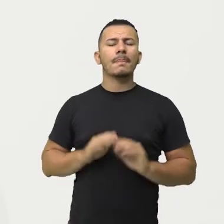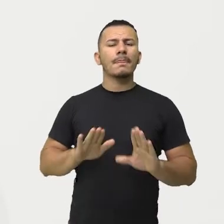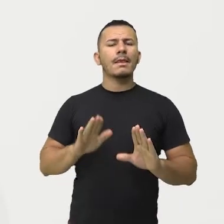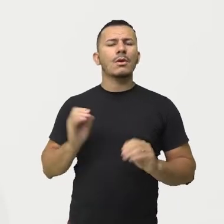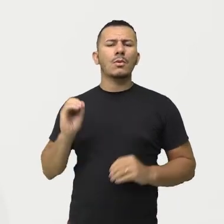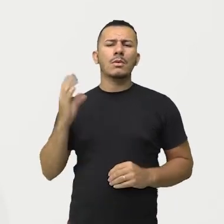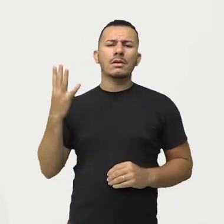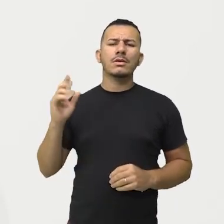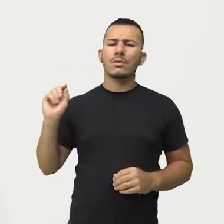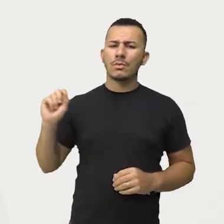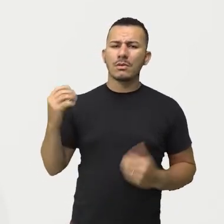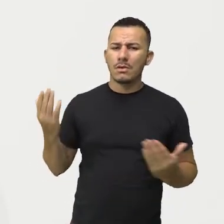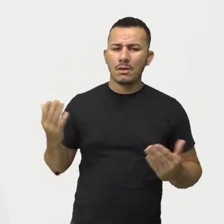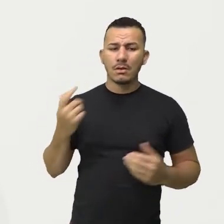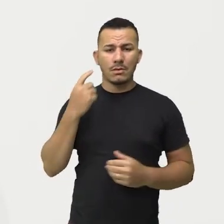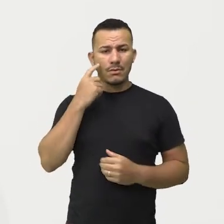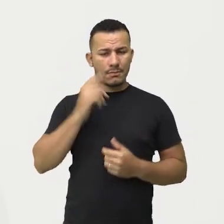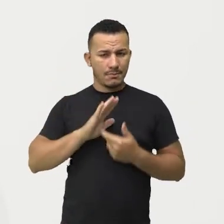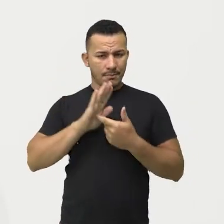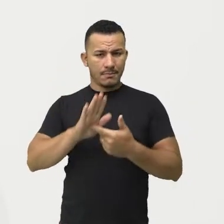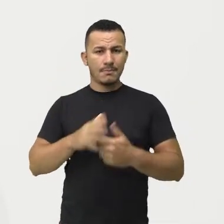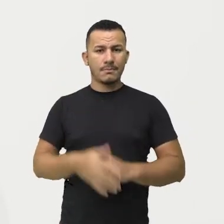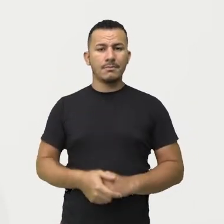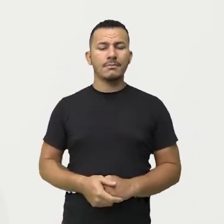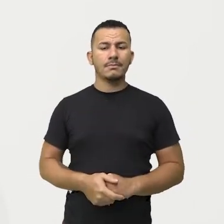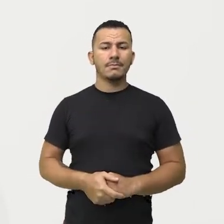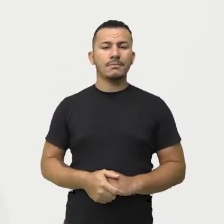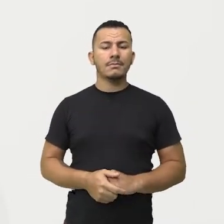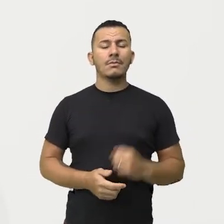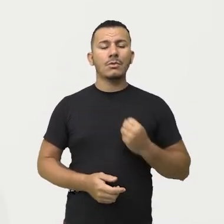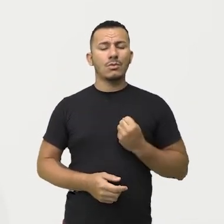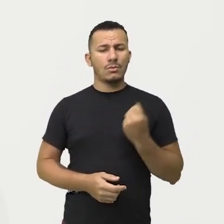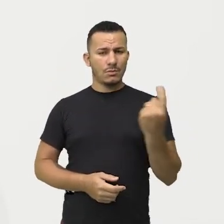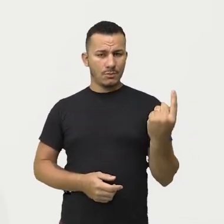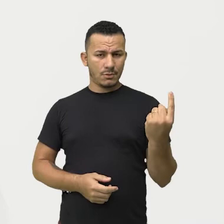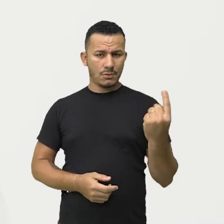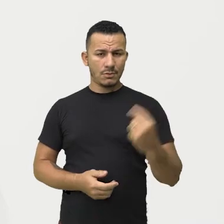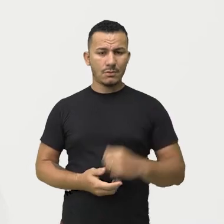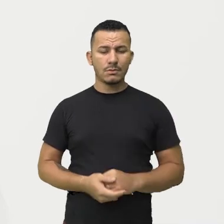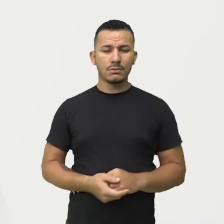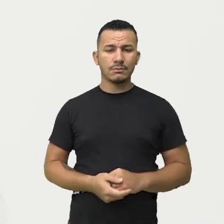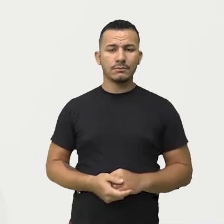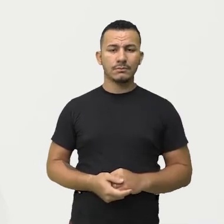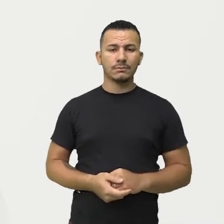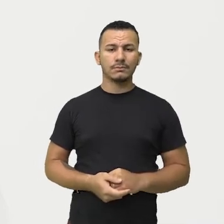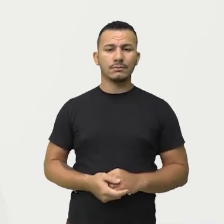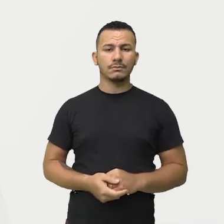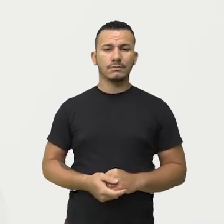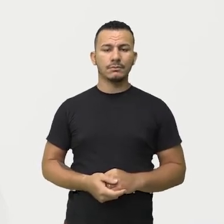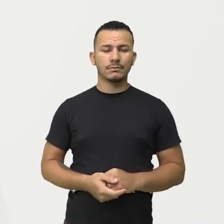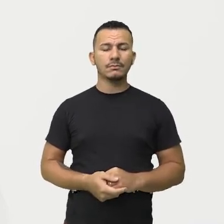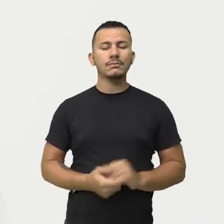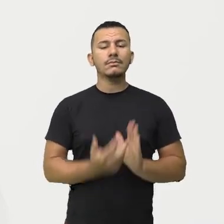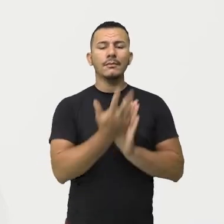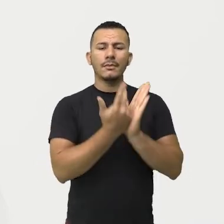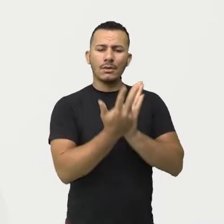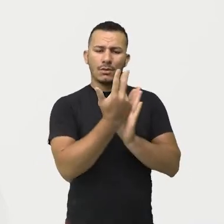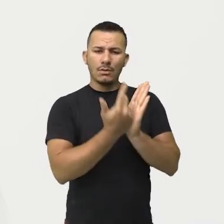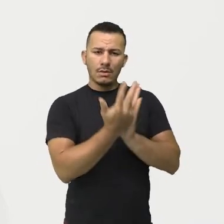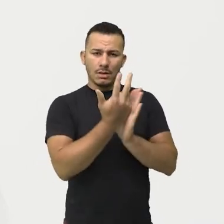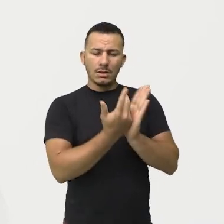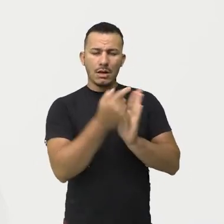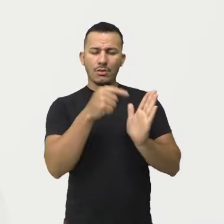situações são essas? Vamos já ver. Primeira situação, olha. A primeira situação, a figura obtida